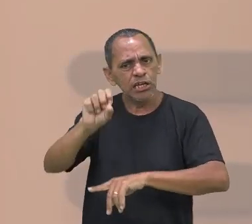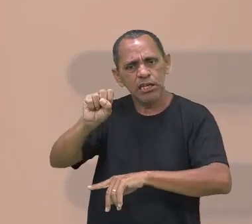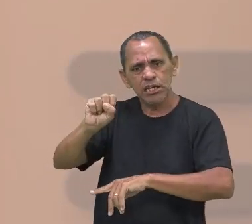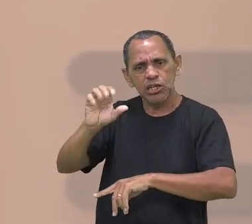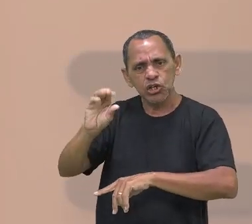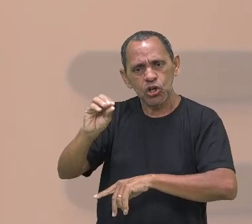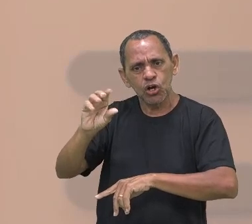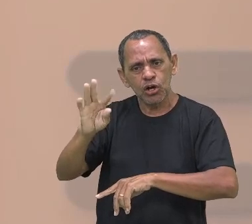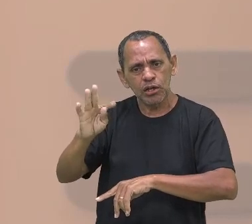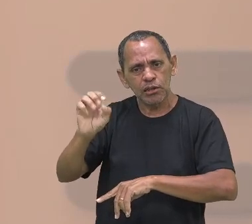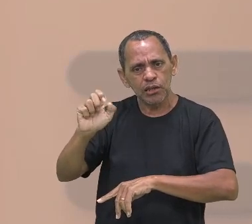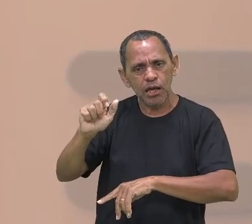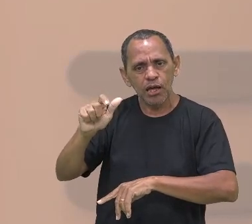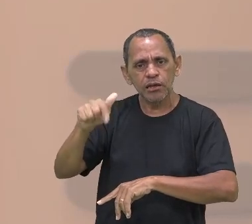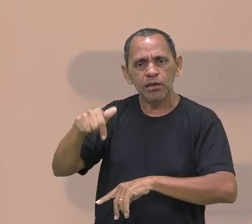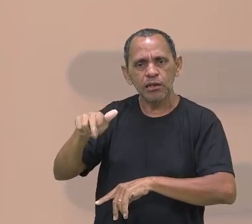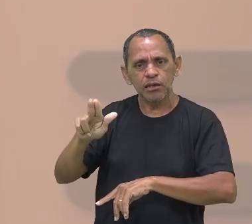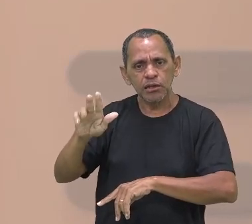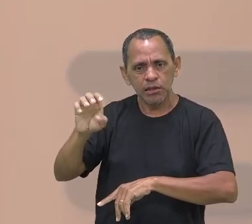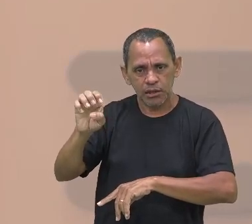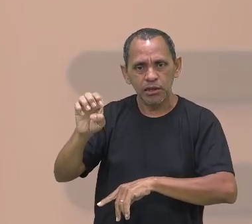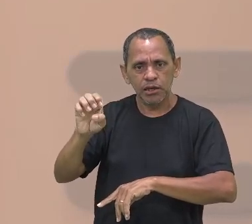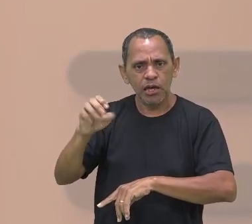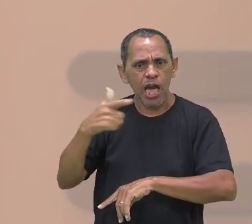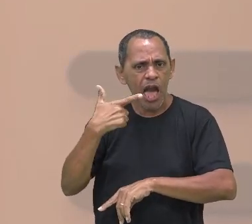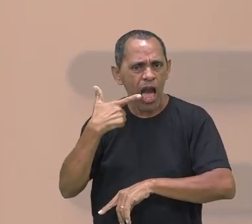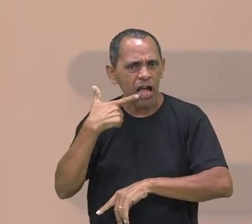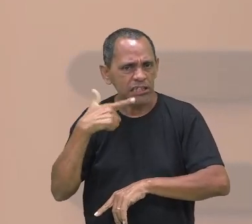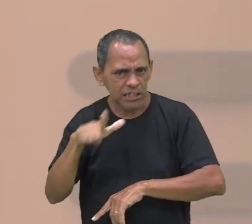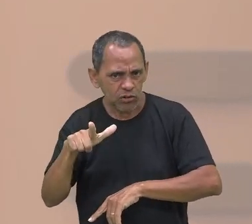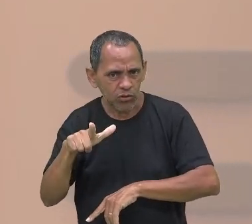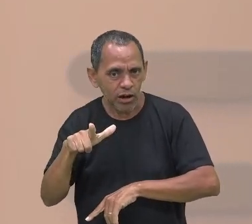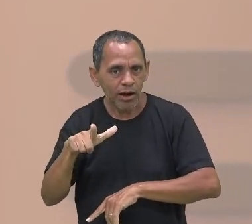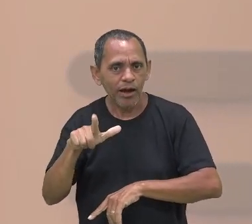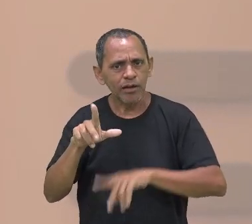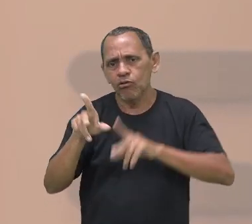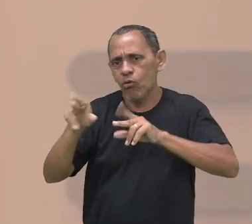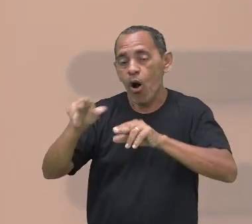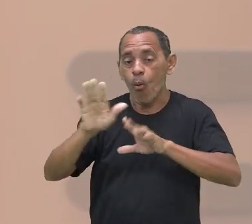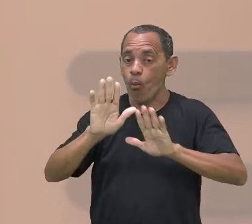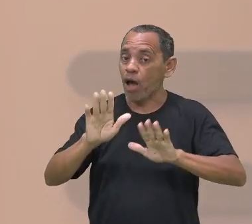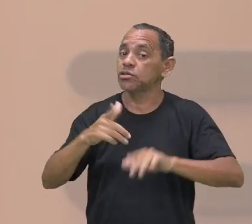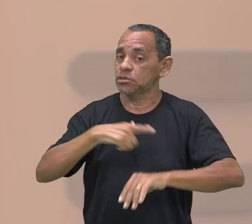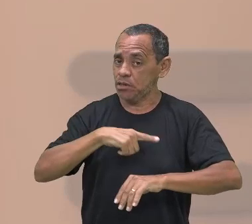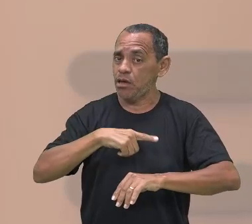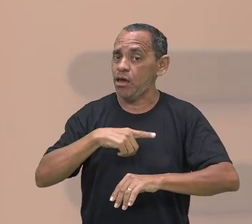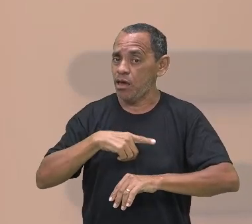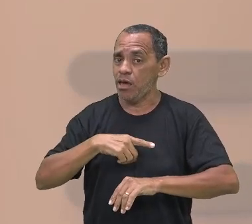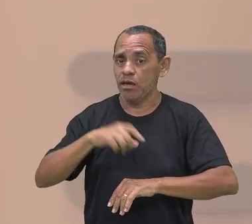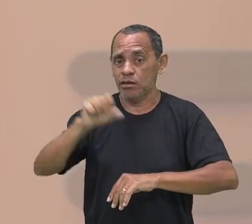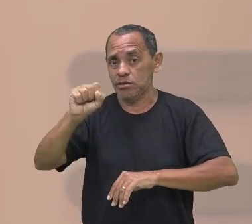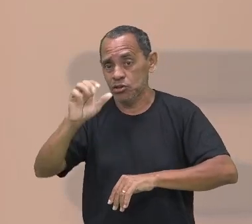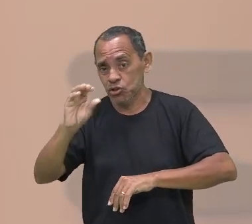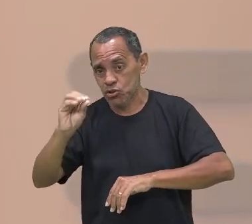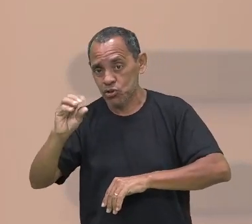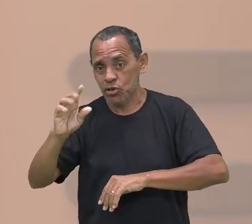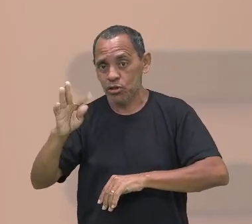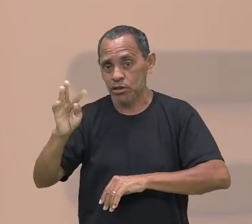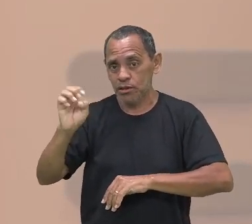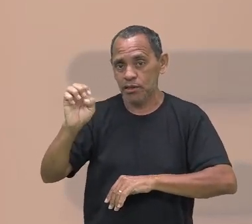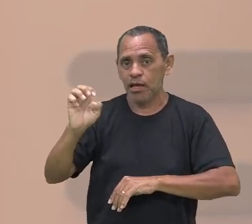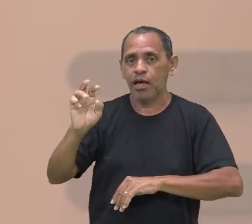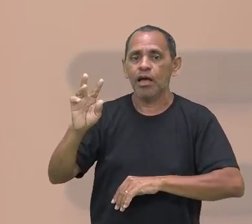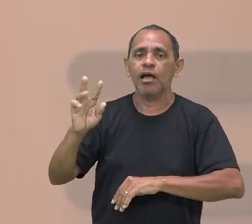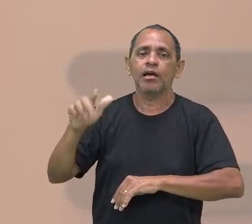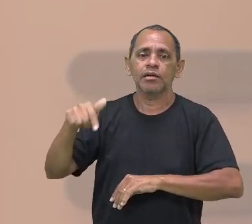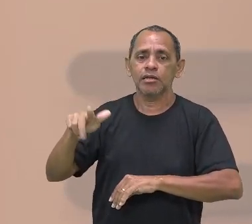língua é a mesma, é a língua portuguesa, mas existe aí o sotaque que define, ele é do lado oeste